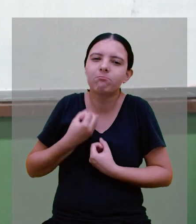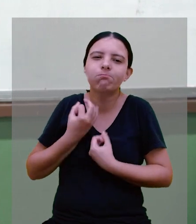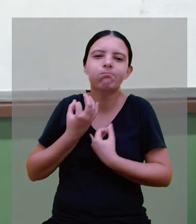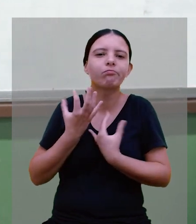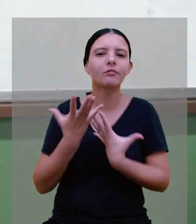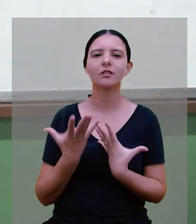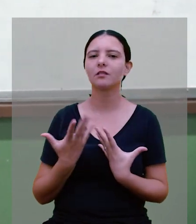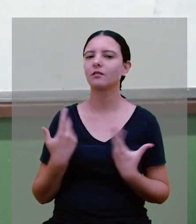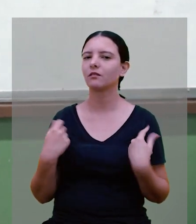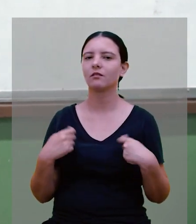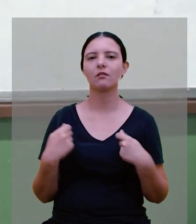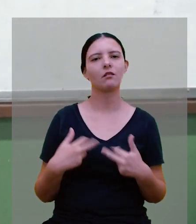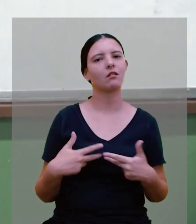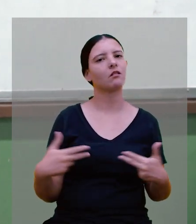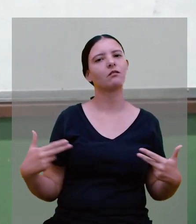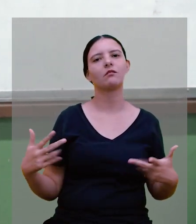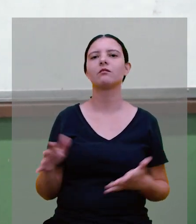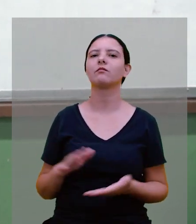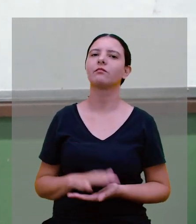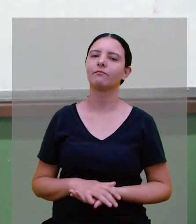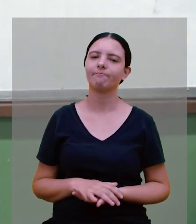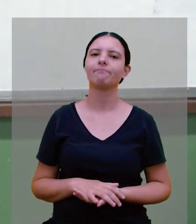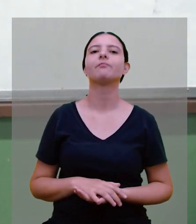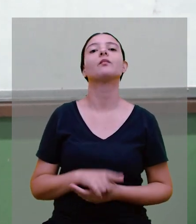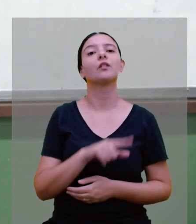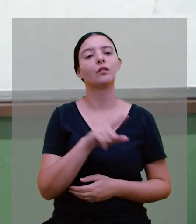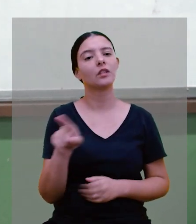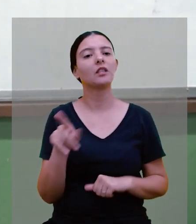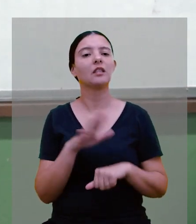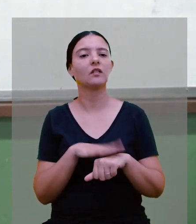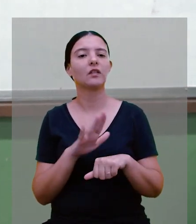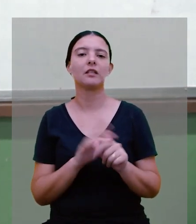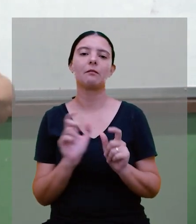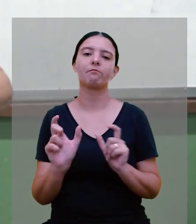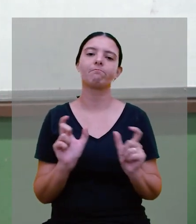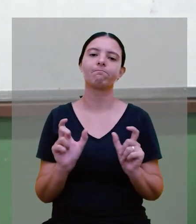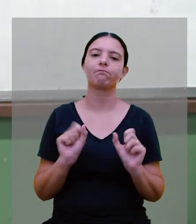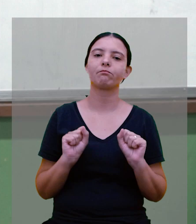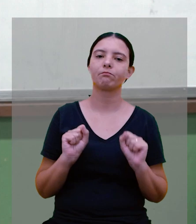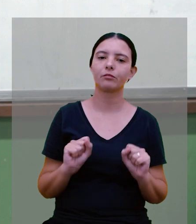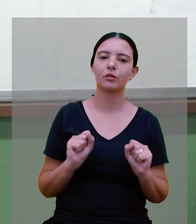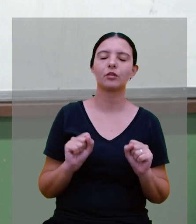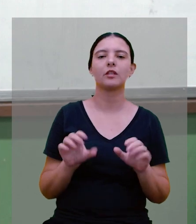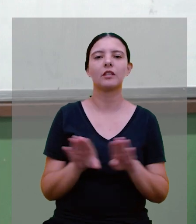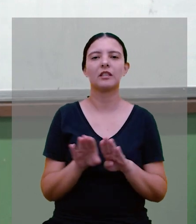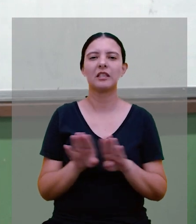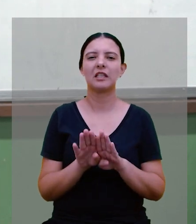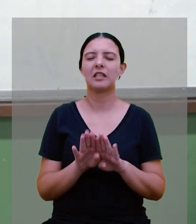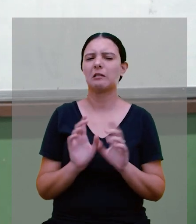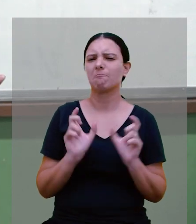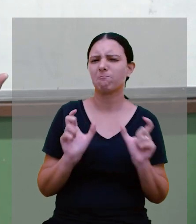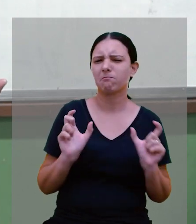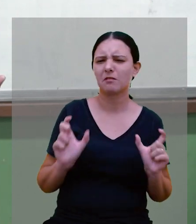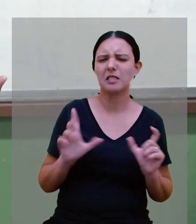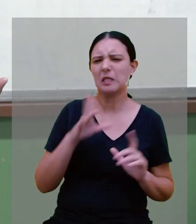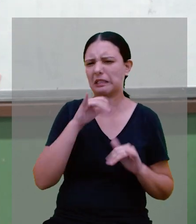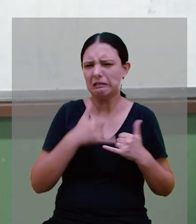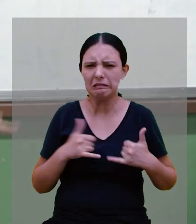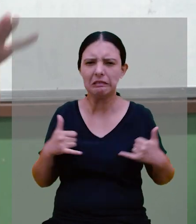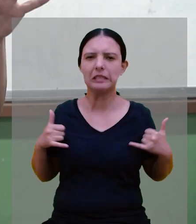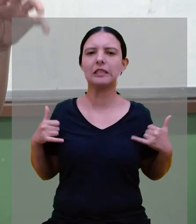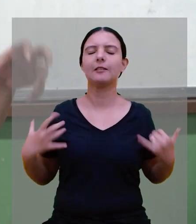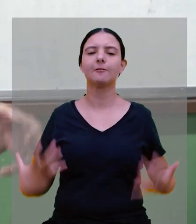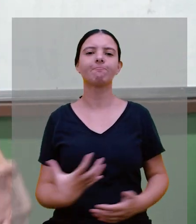raiz das coisas. Né? E isso é o que vocês podem fazer com a palavra. Pegar a palavra com toda a energia e com todo o sentimento que vocês